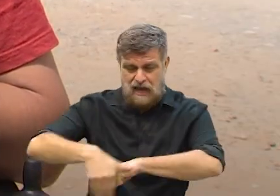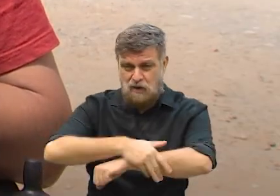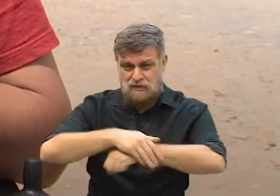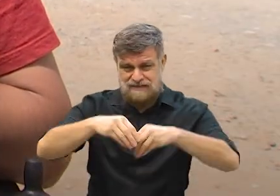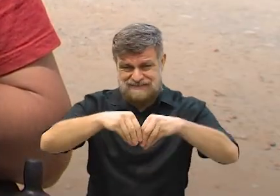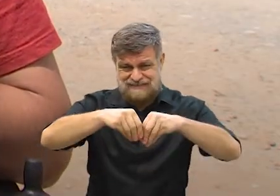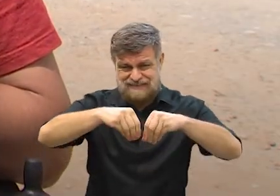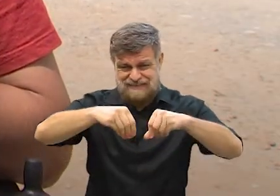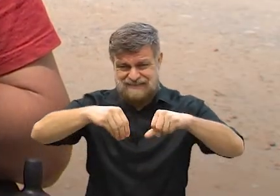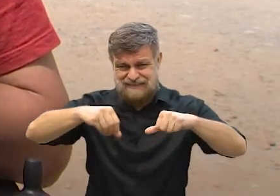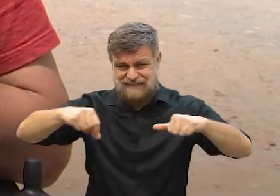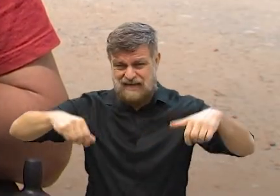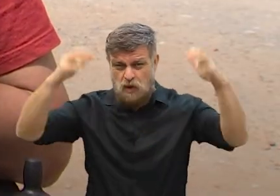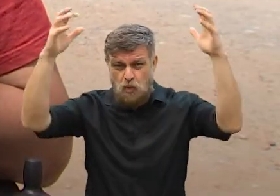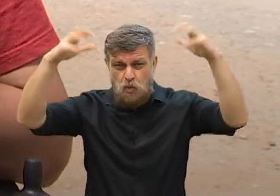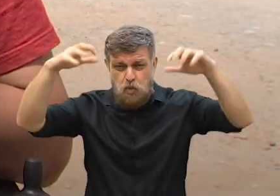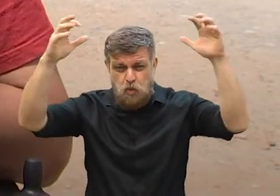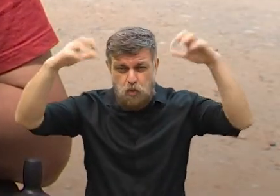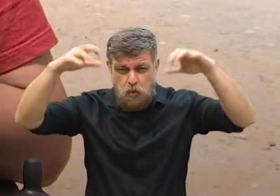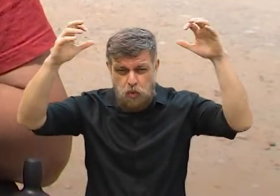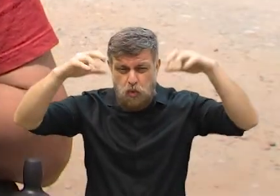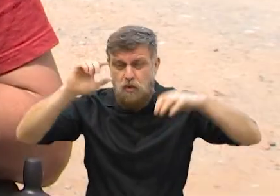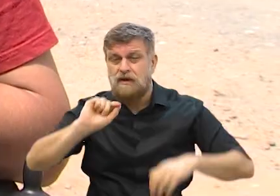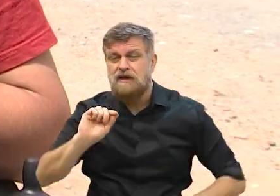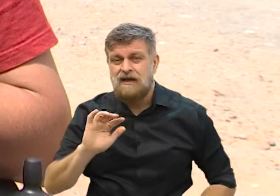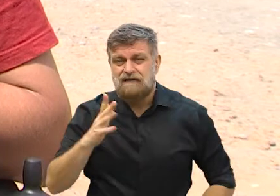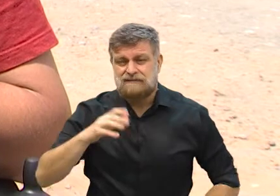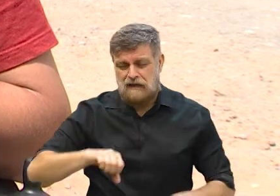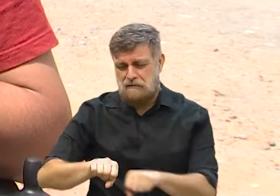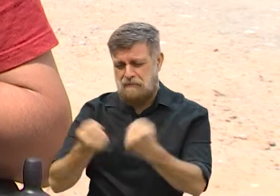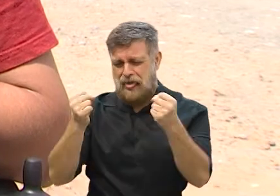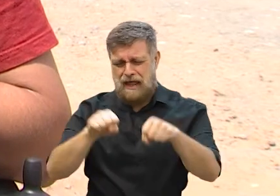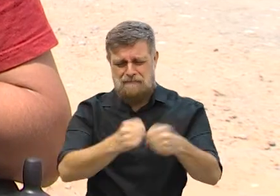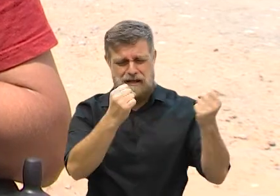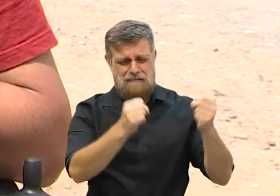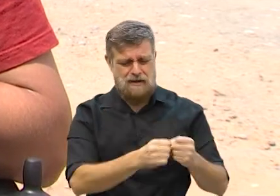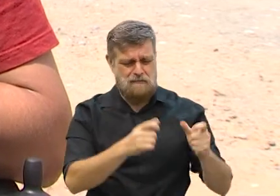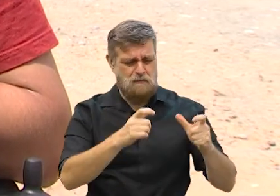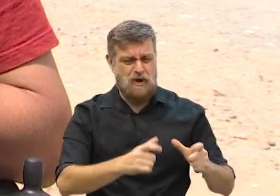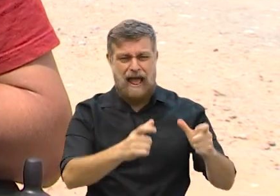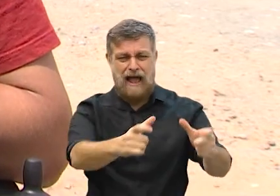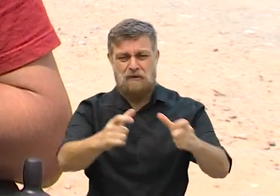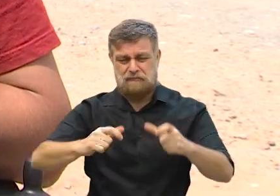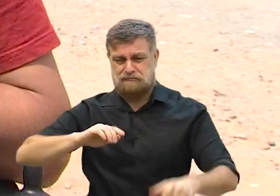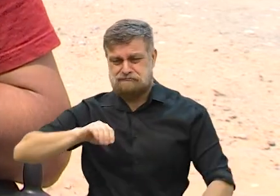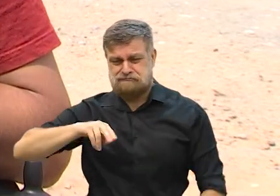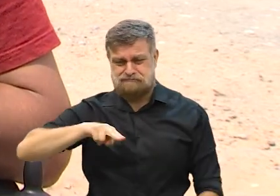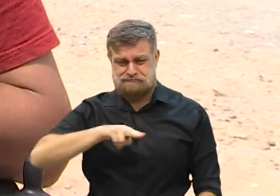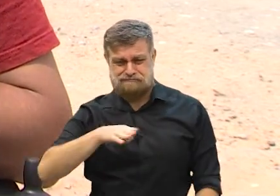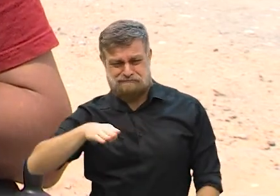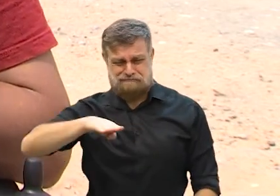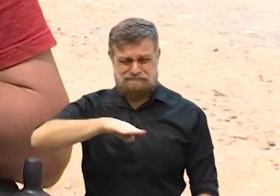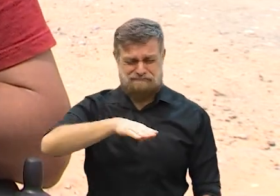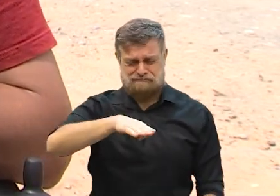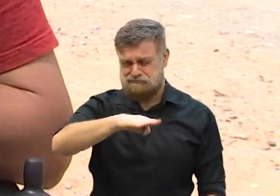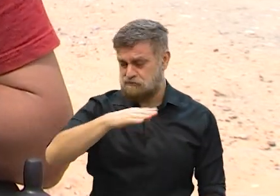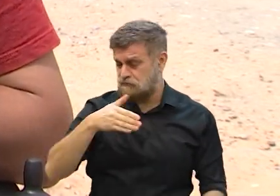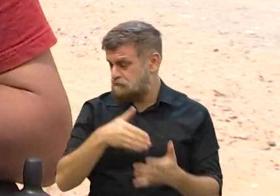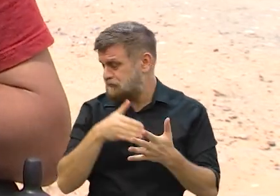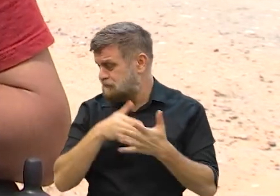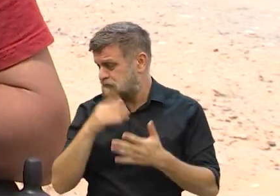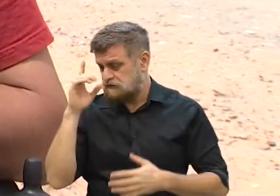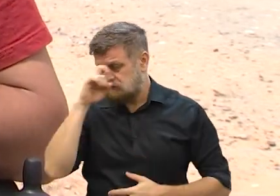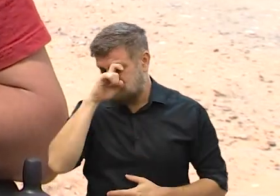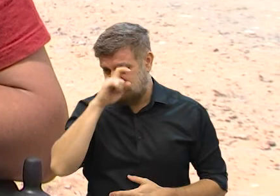de terra, devido a essas fortes chuvas que teve no momento, ela causou muito buraco e estava dificultando muito o nosso